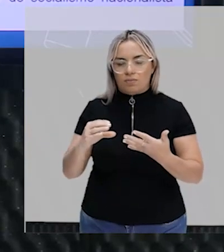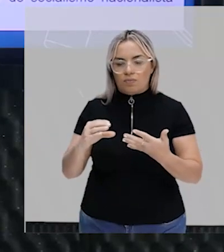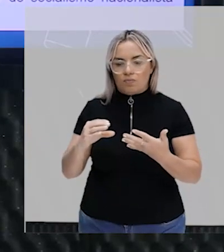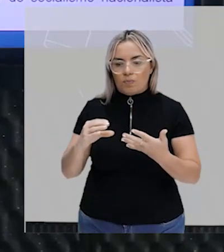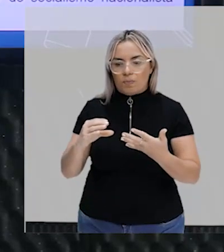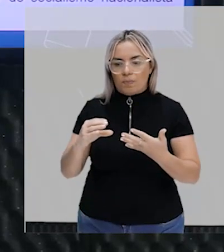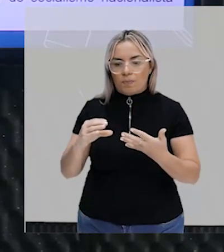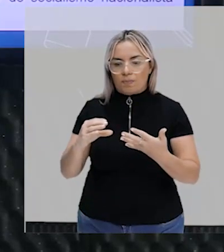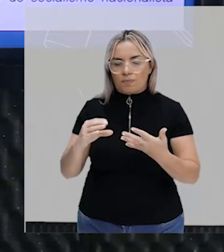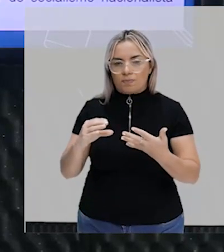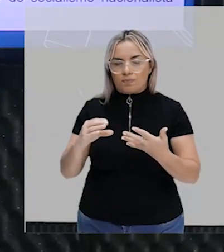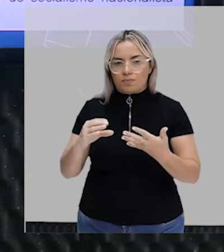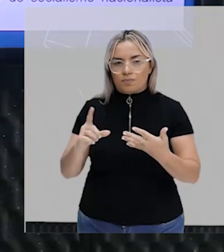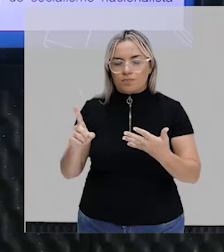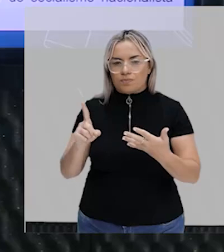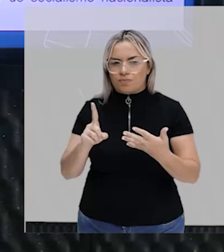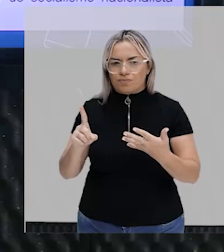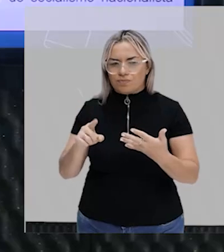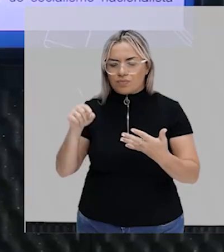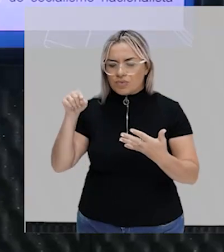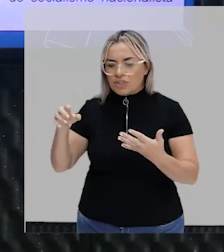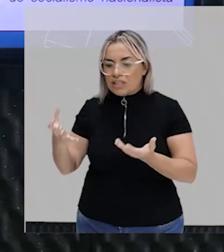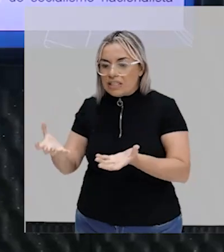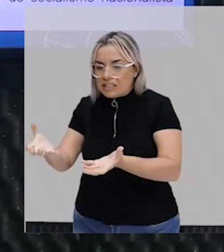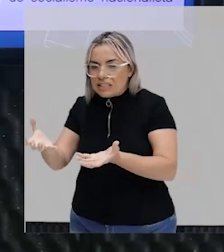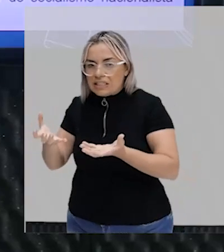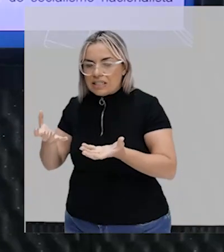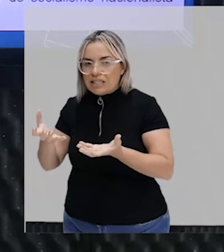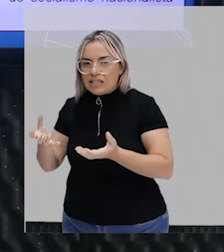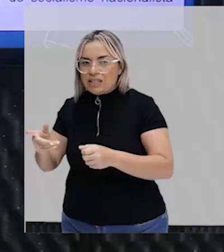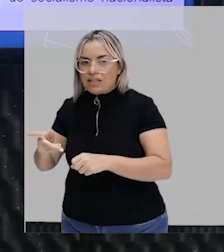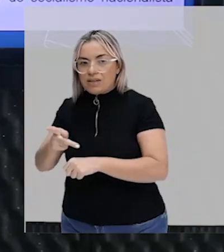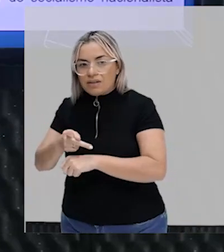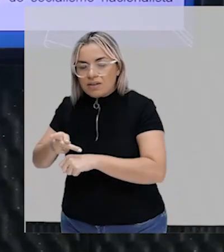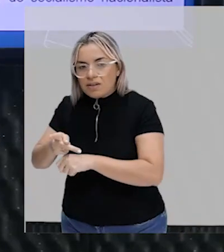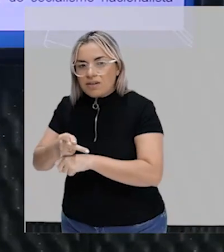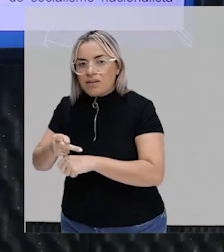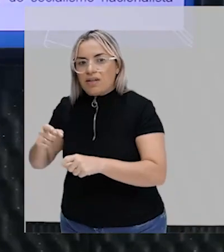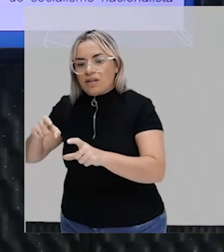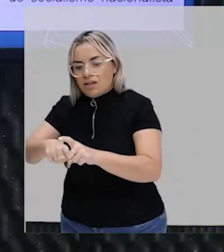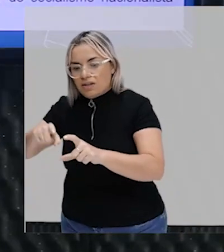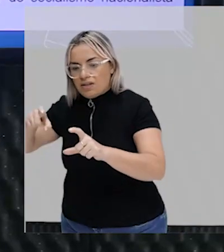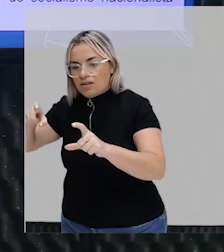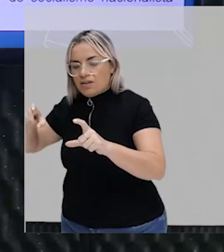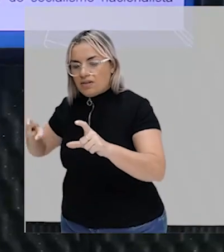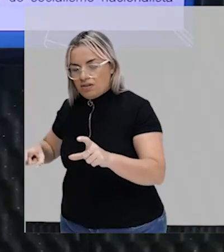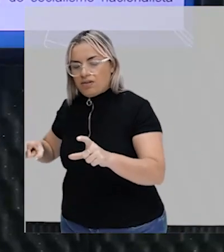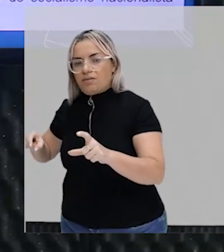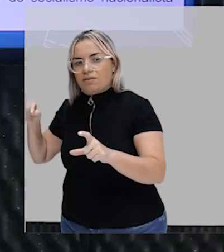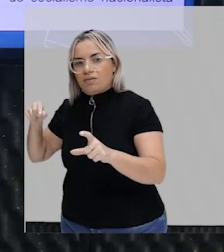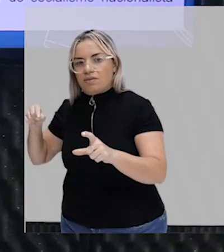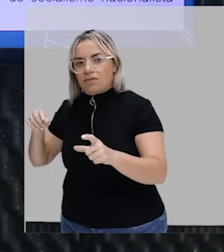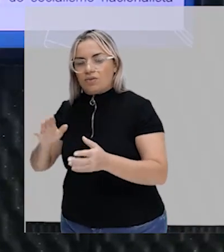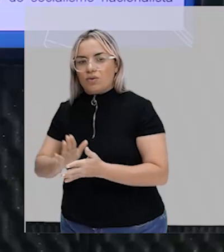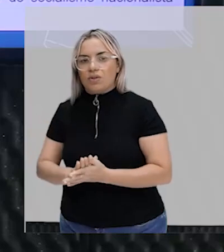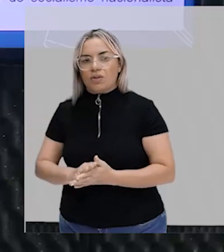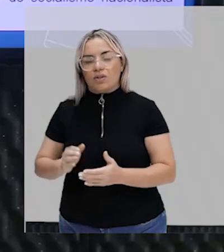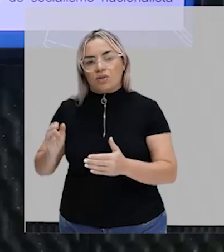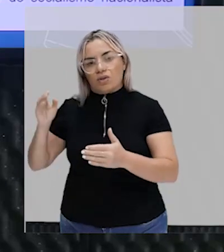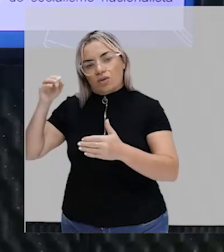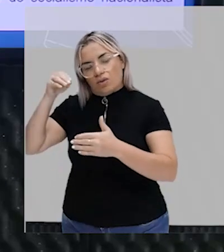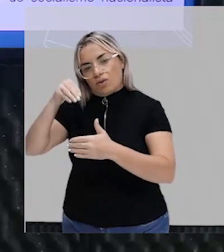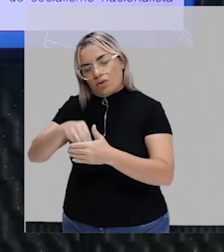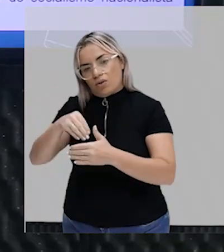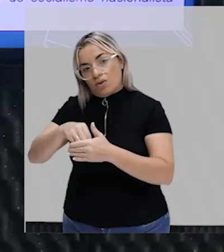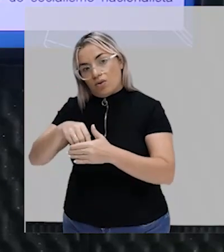Europeia? Não. Eles querem buscar a sua independência, não está em curso. Inclusive, quando eles votaram um referendo, né, perguntando